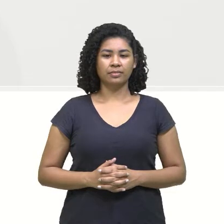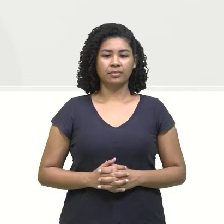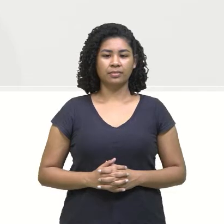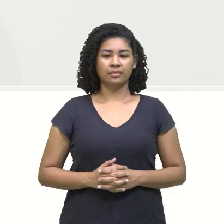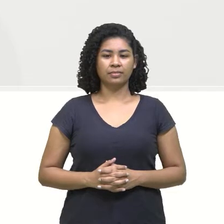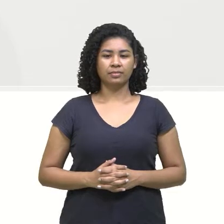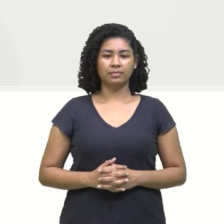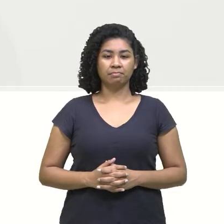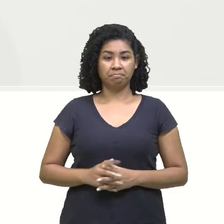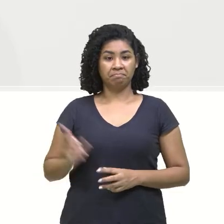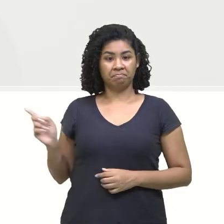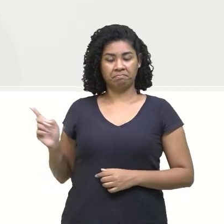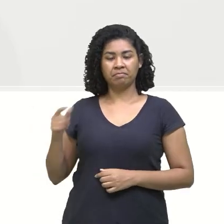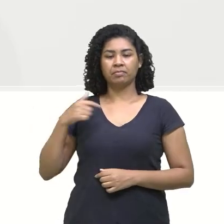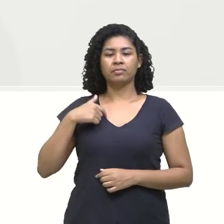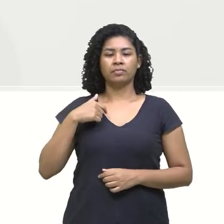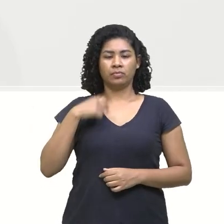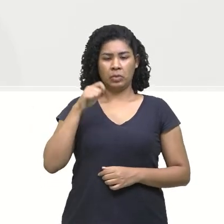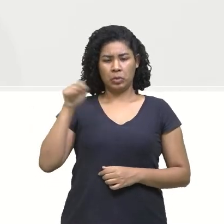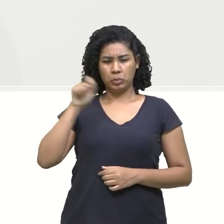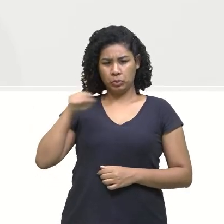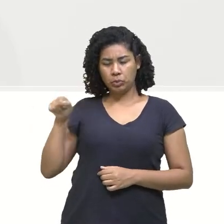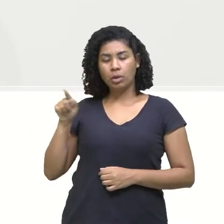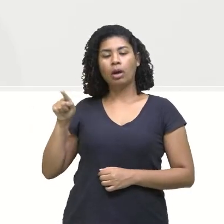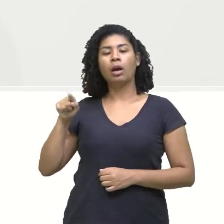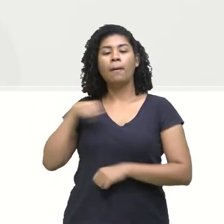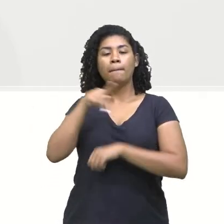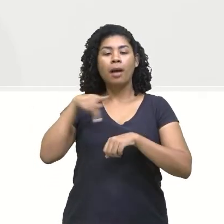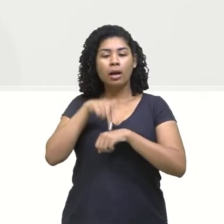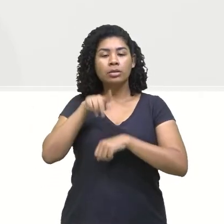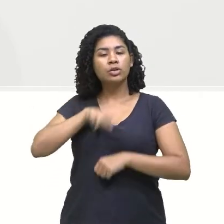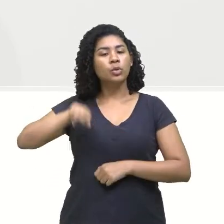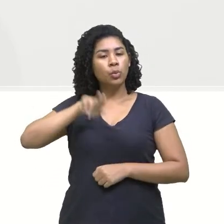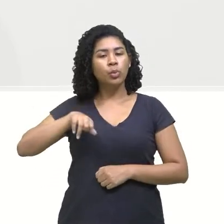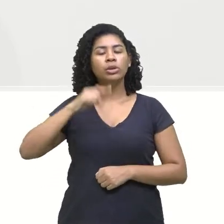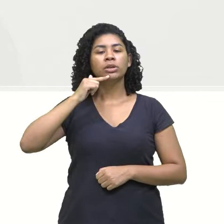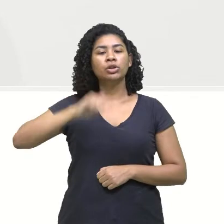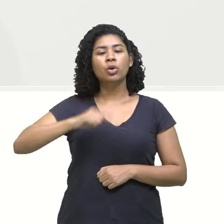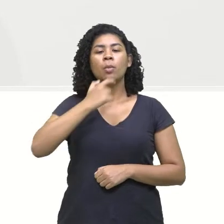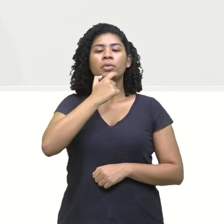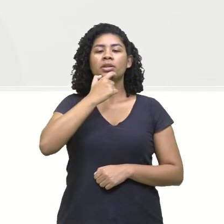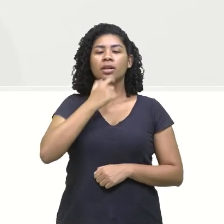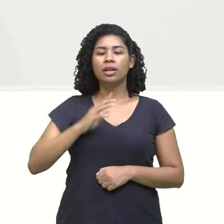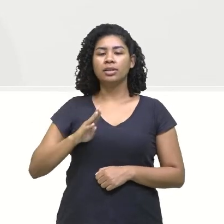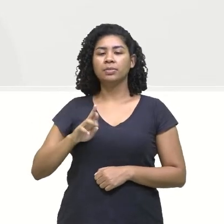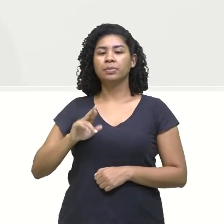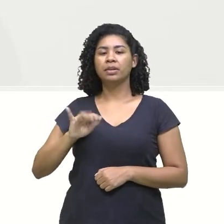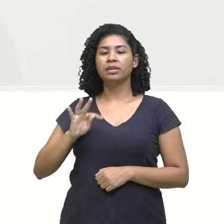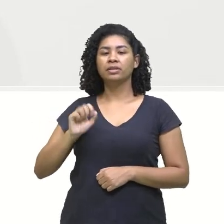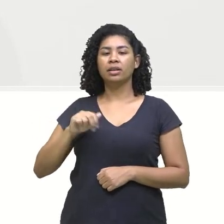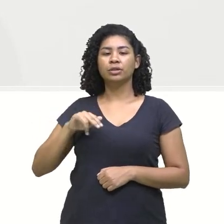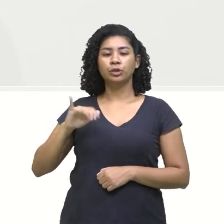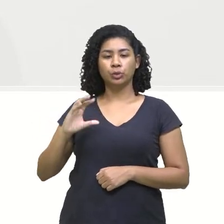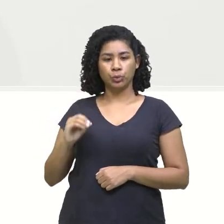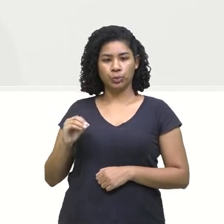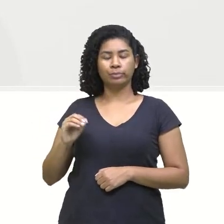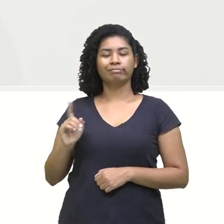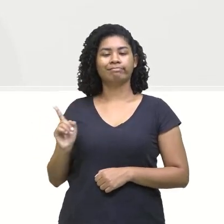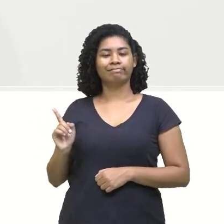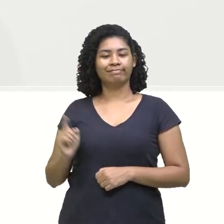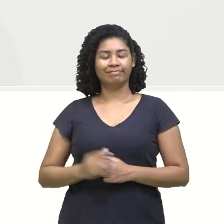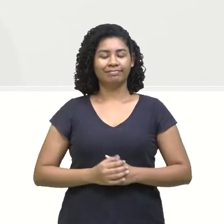Esse que eu estou escrevendo são os países que falam esse inglês britânico, certo? Inglaterra, Escócia, País